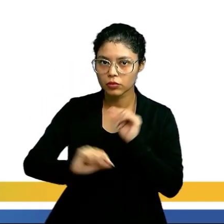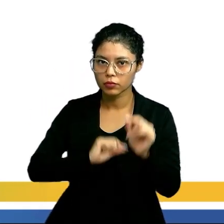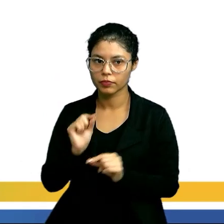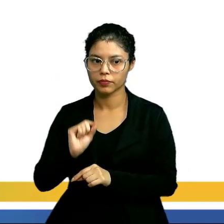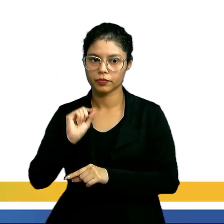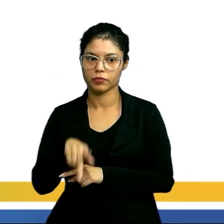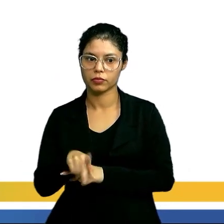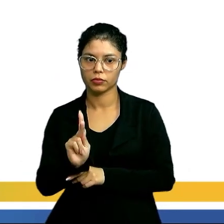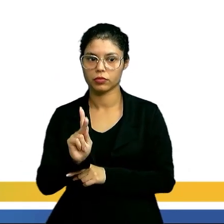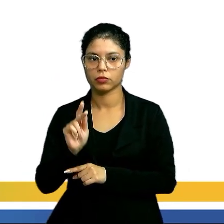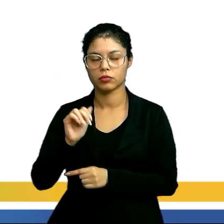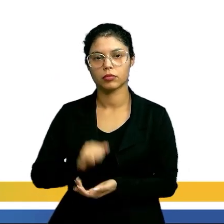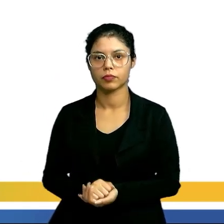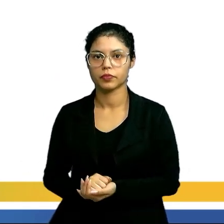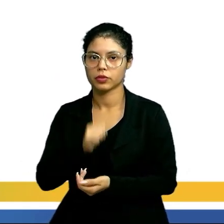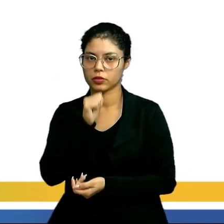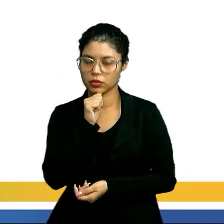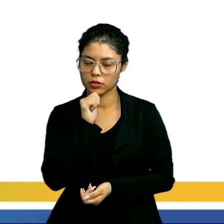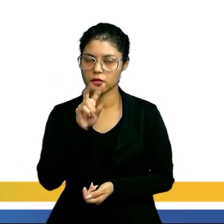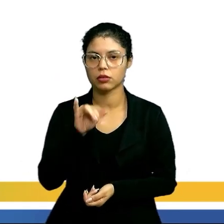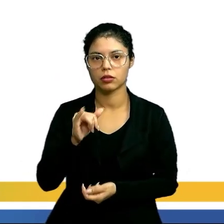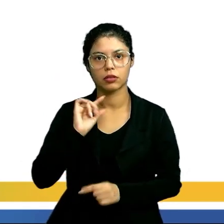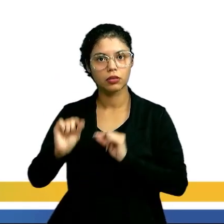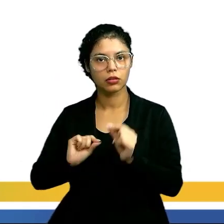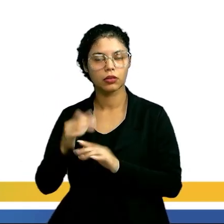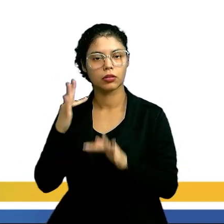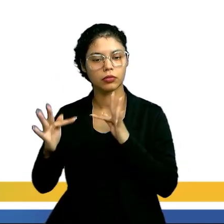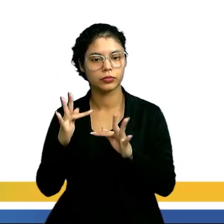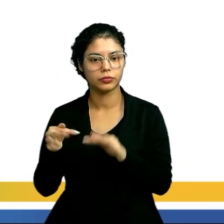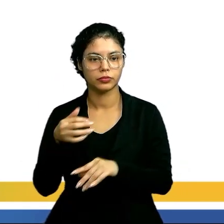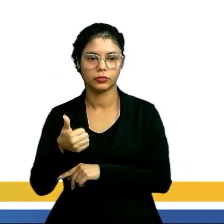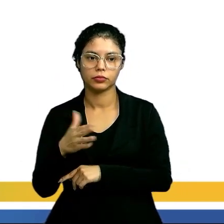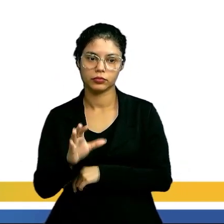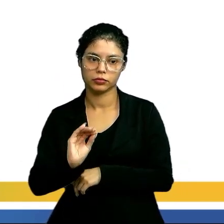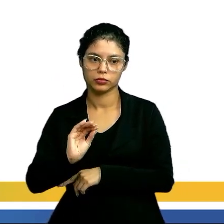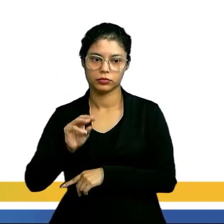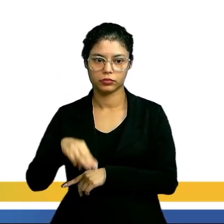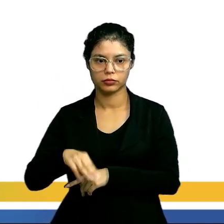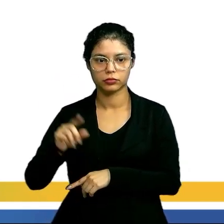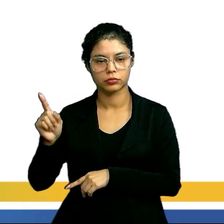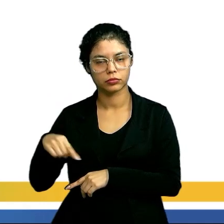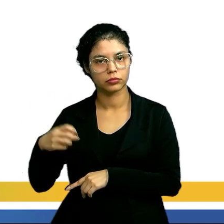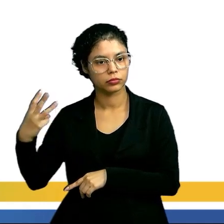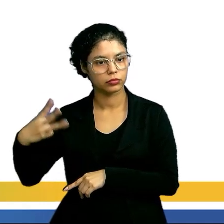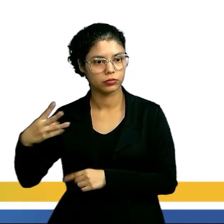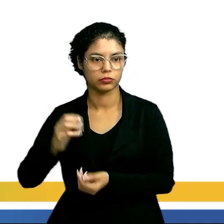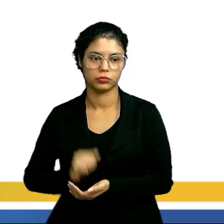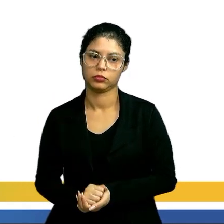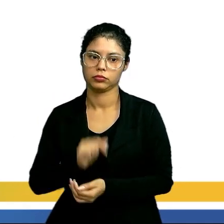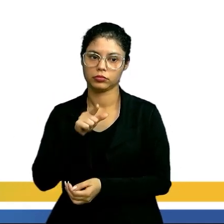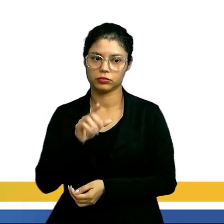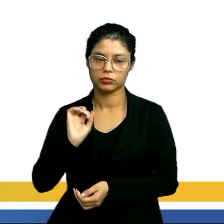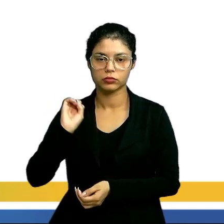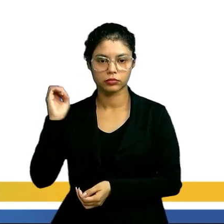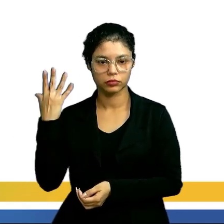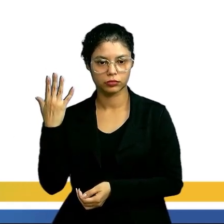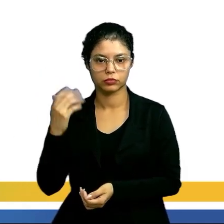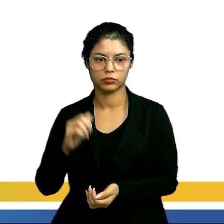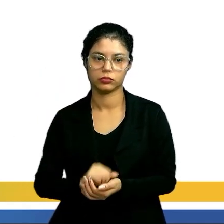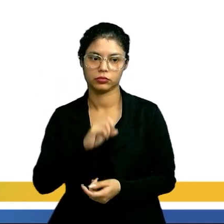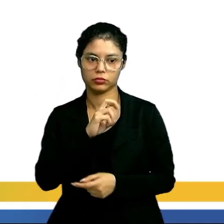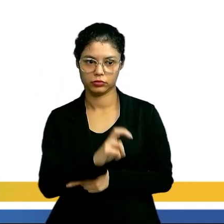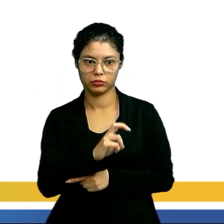ser calculada a energia potencial gravitacional associada à queda dessa maçã. A